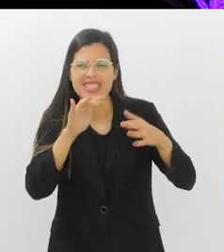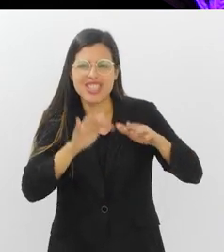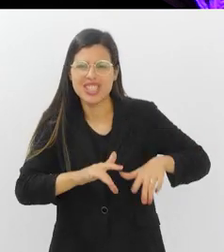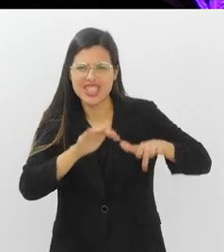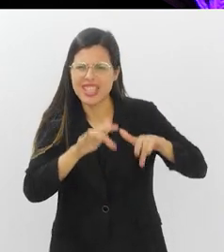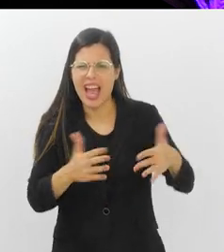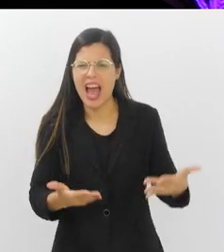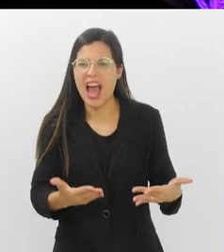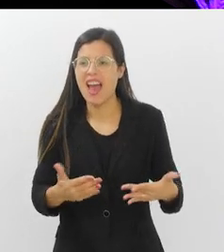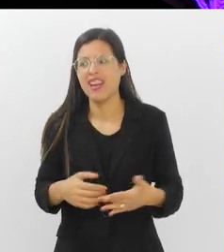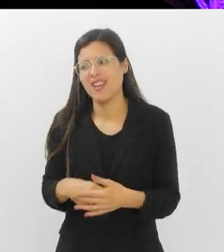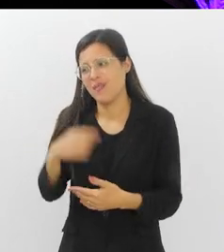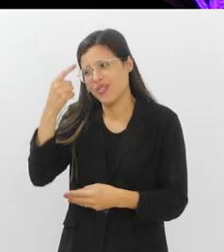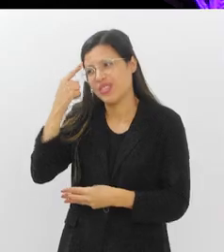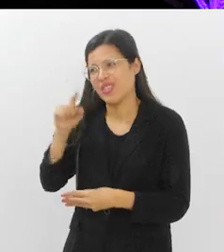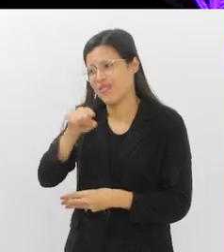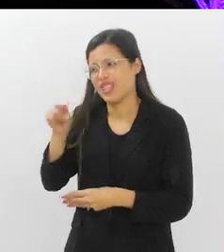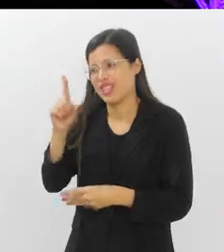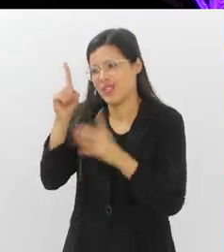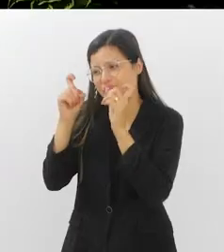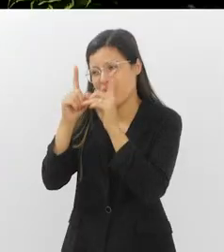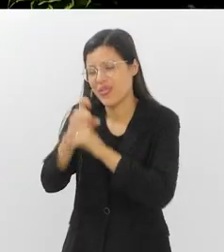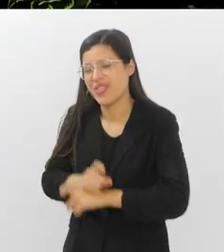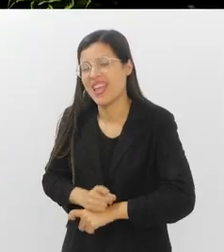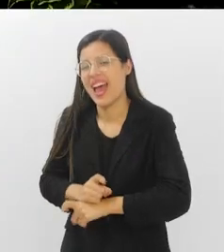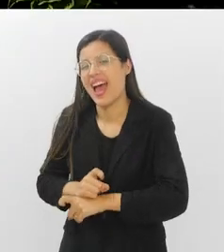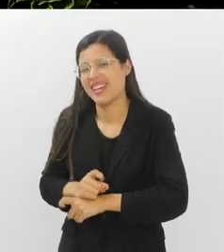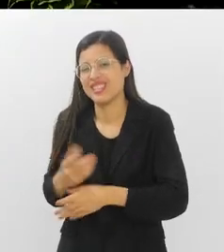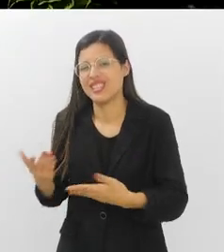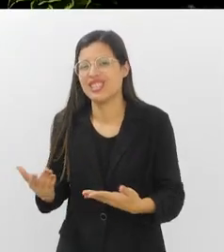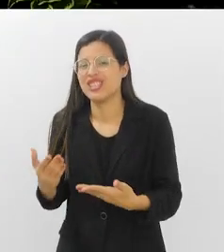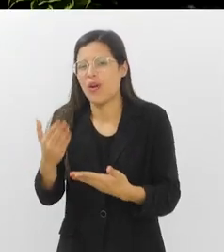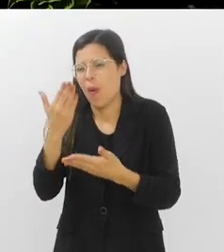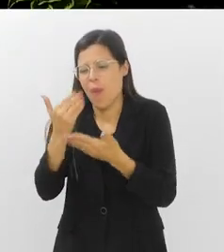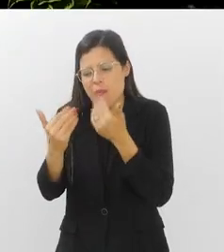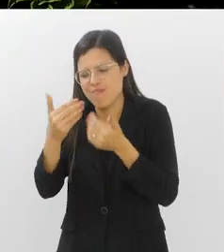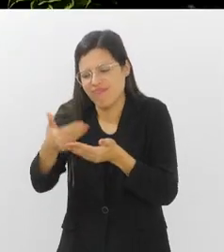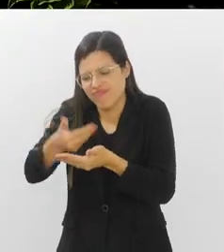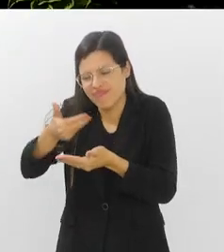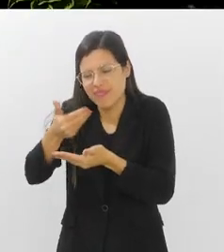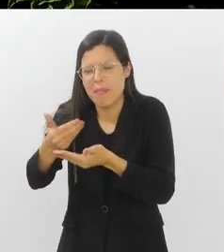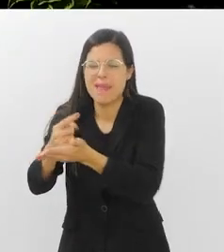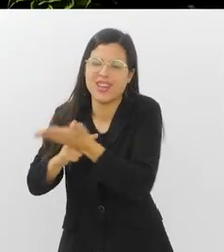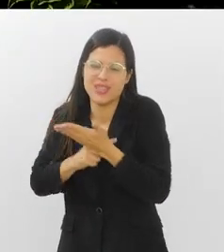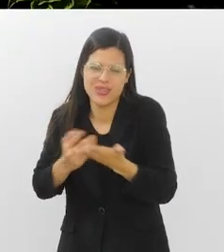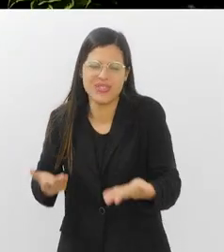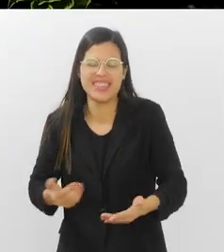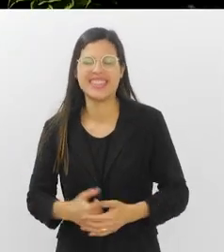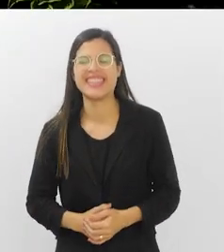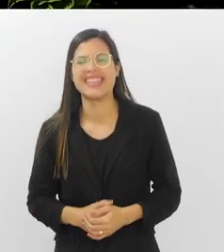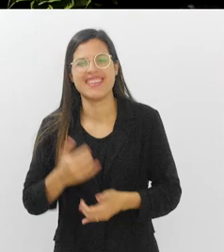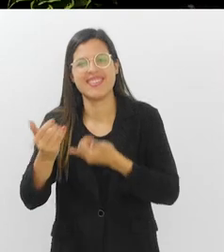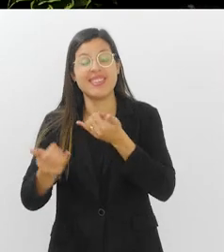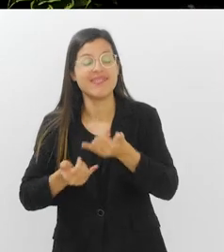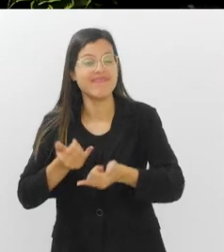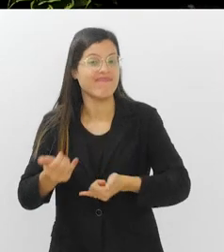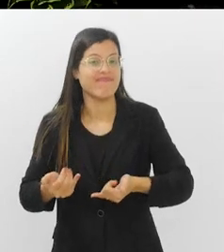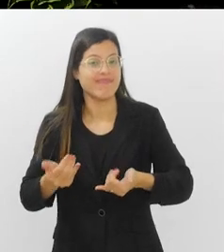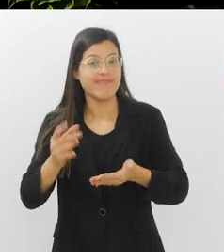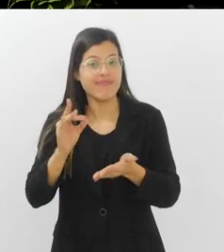com maior dificuldade aí de repente me dando comida na boca você me ajuda mas a verdade é que assim é é